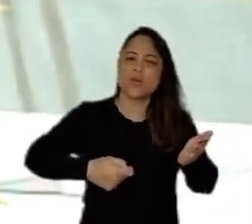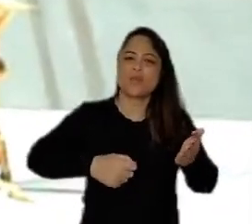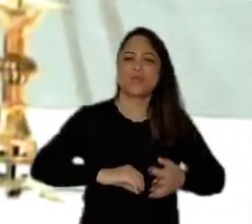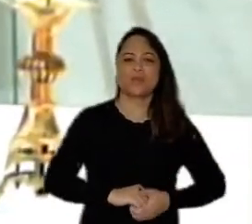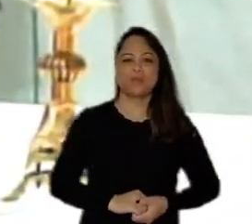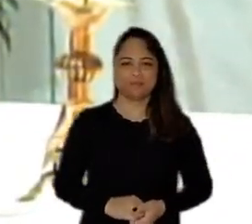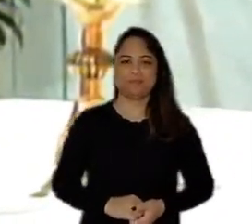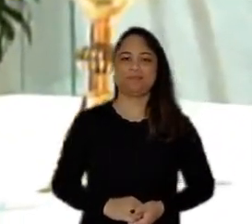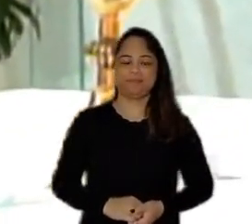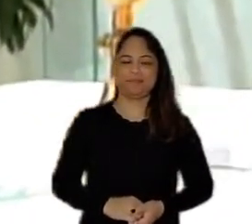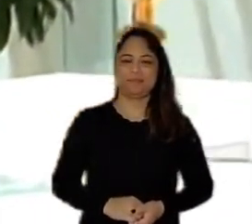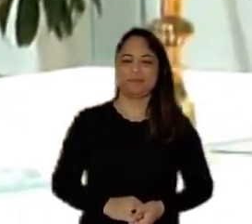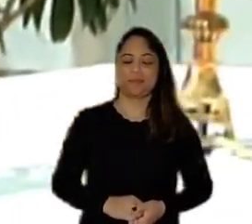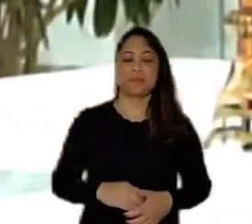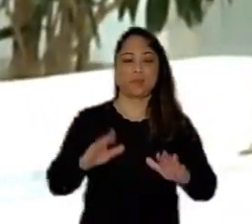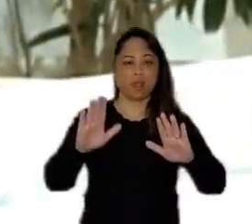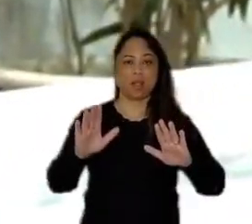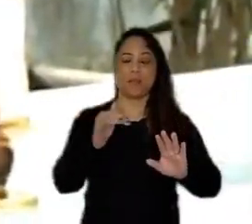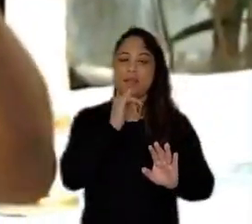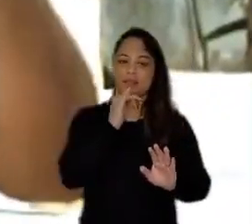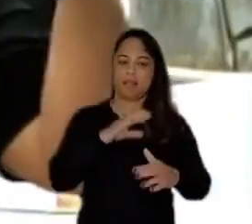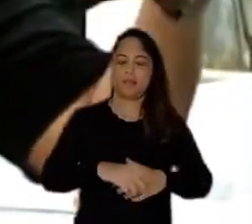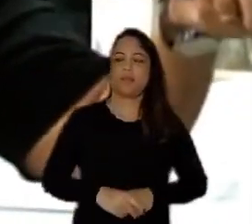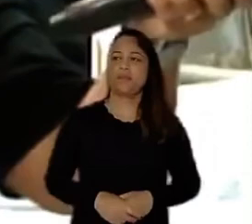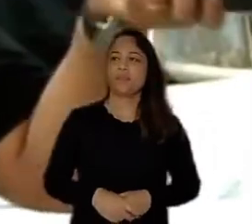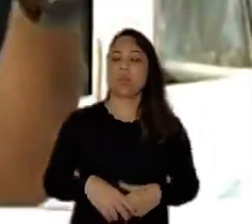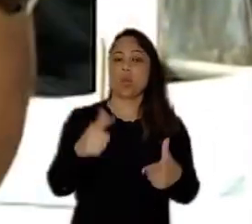Nós estamos aqui diante de um problema. Me pergunta qual é?